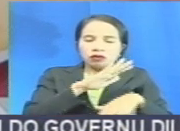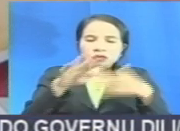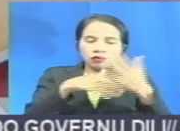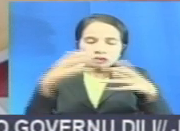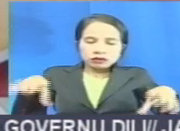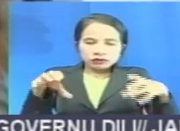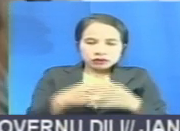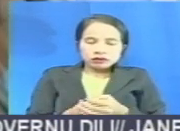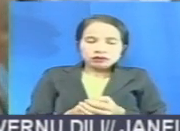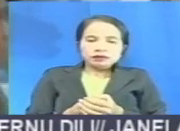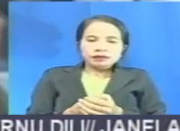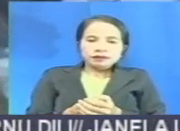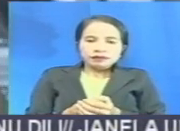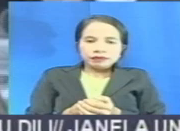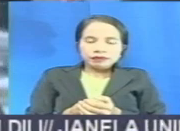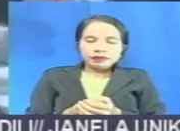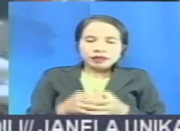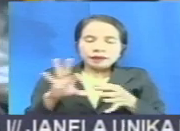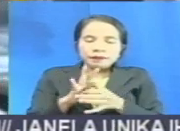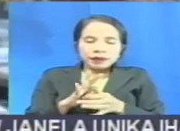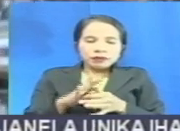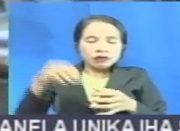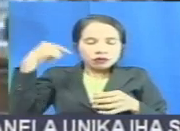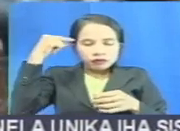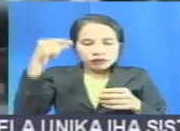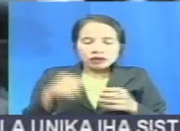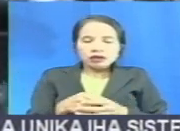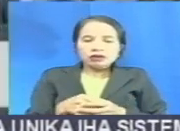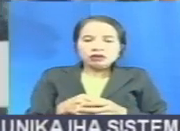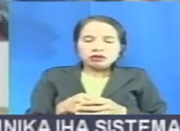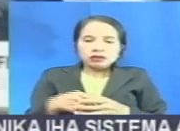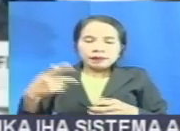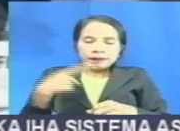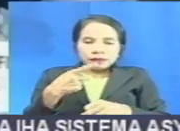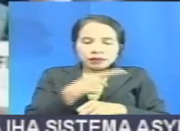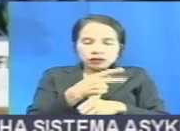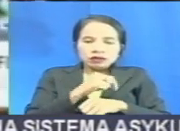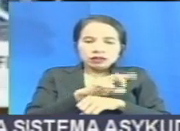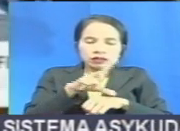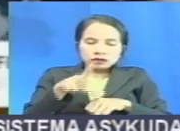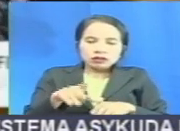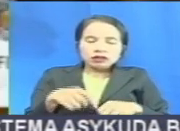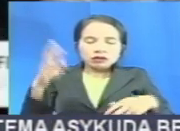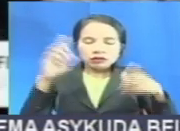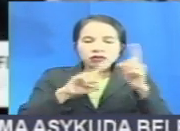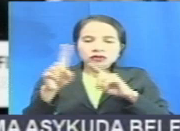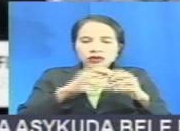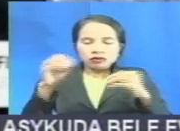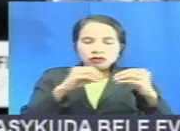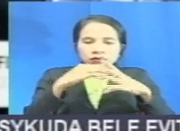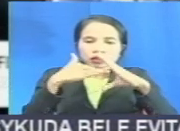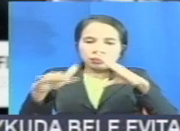estado. Membro órgão legislativo li russo plenária levanta segunda-feira, né? Preocupação com a transferência